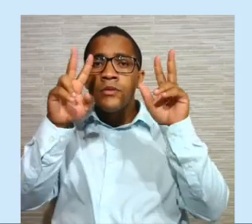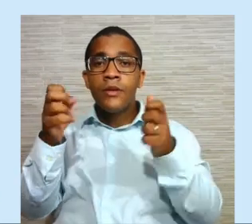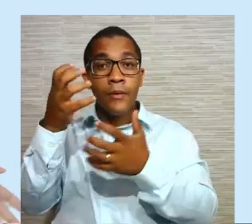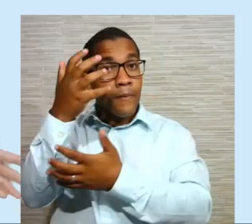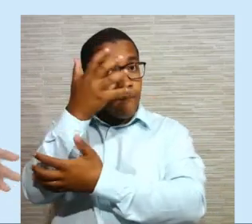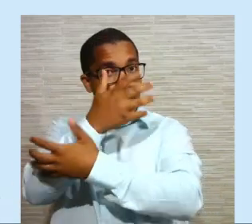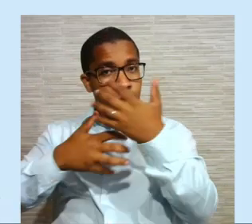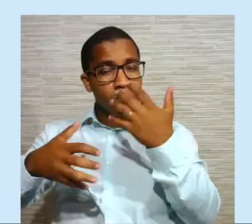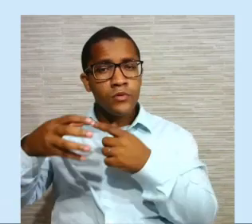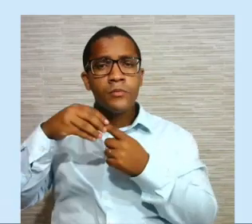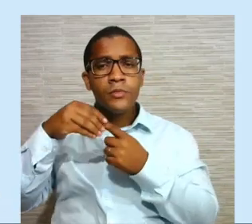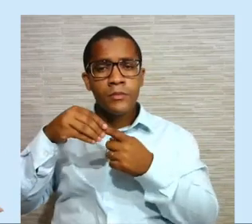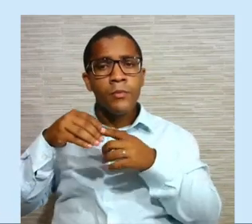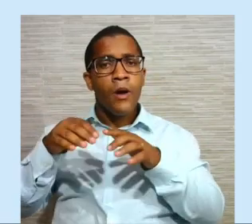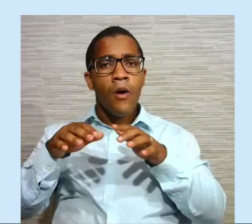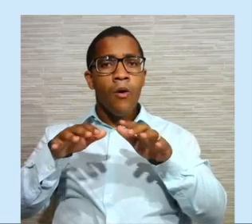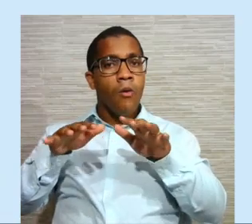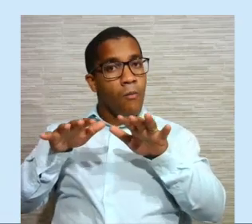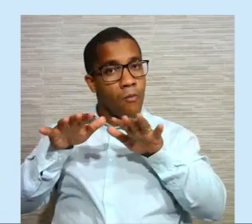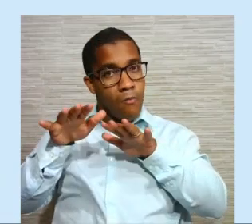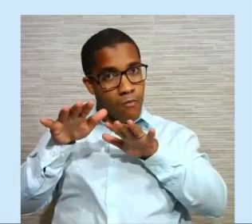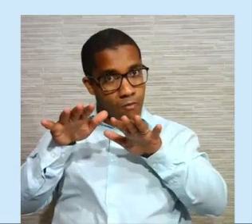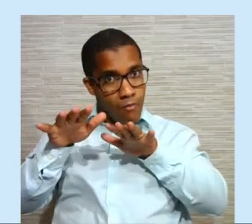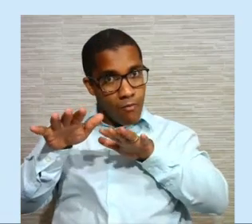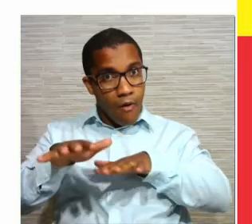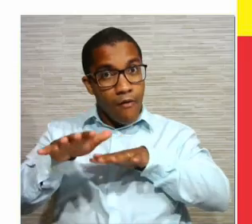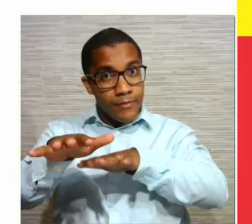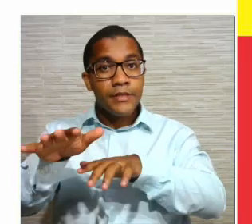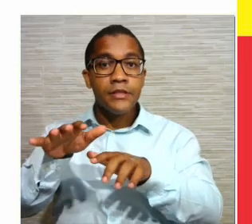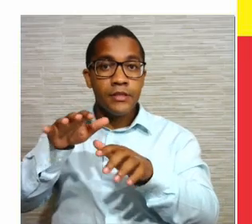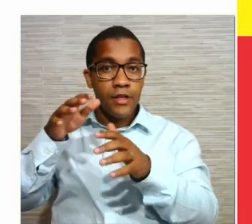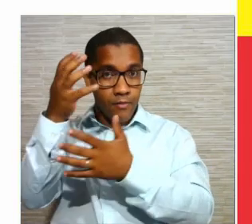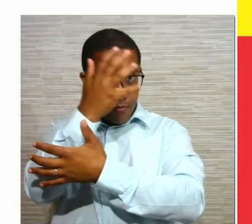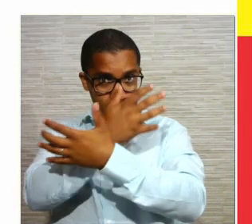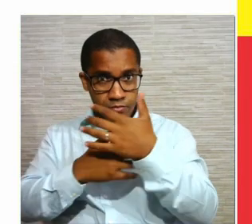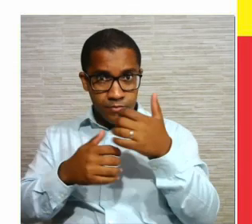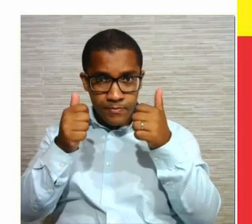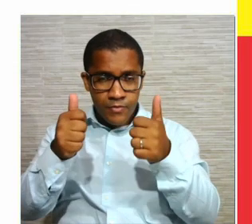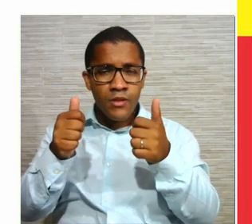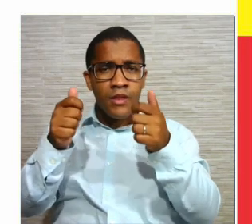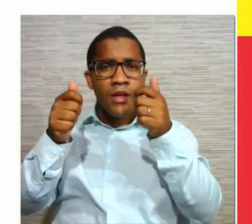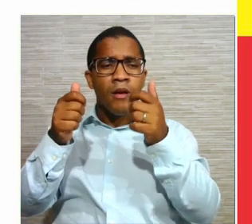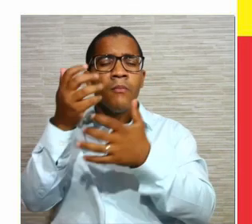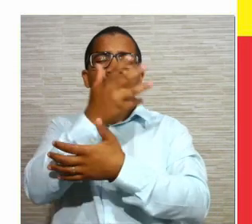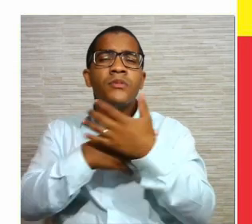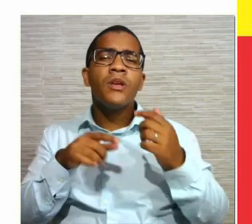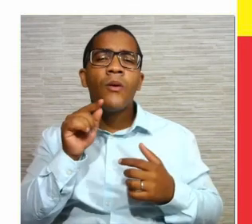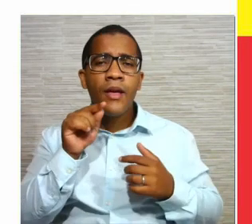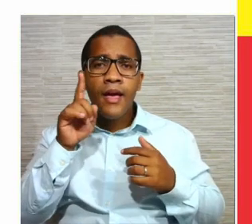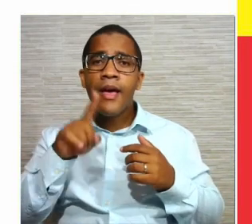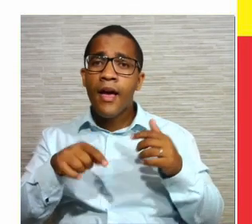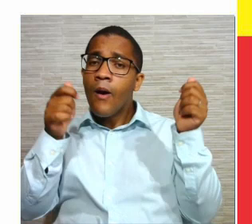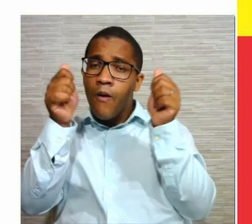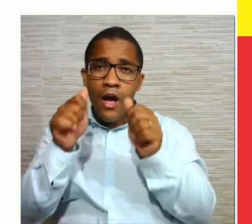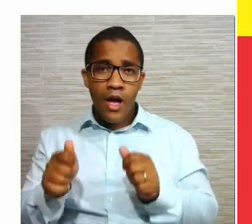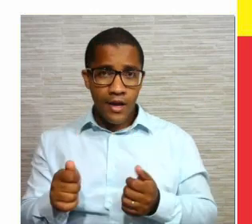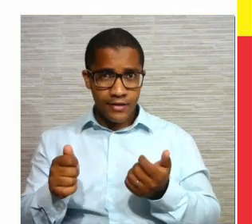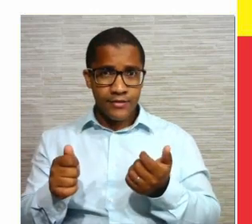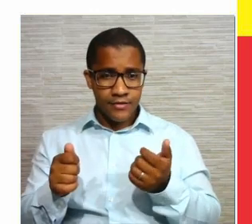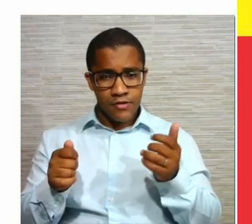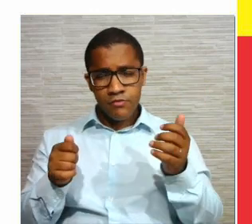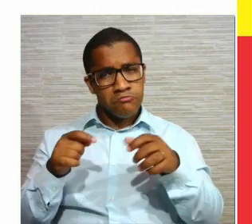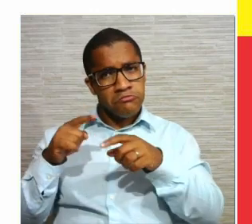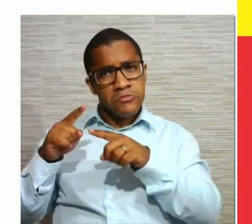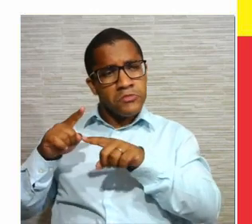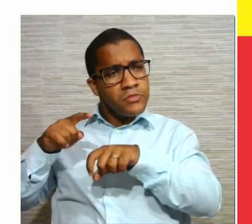a música, os principais movimentos da música. A música é uma forma de arte imaterial e temporal.